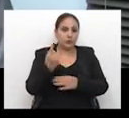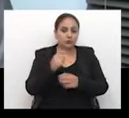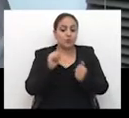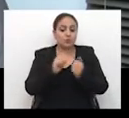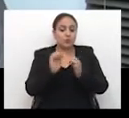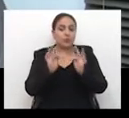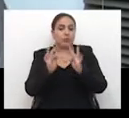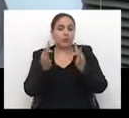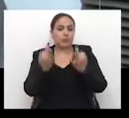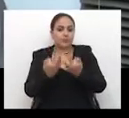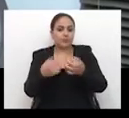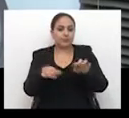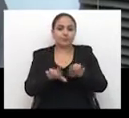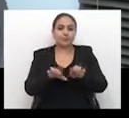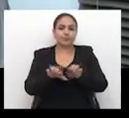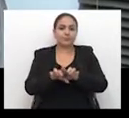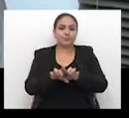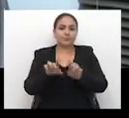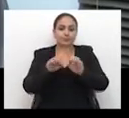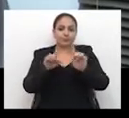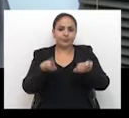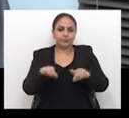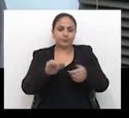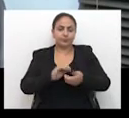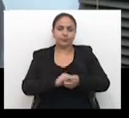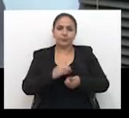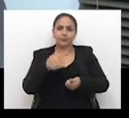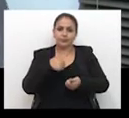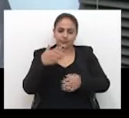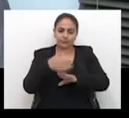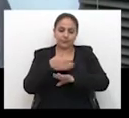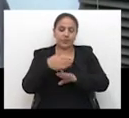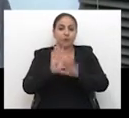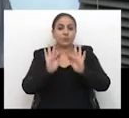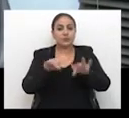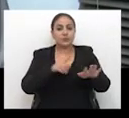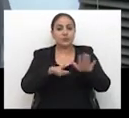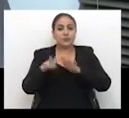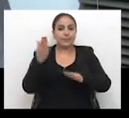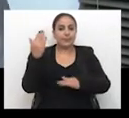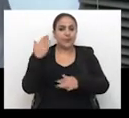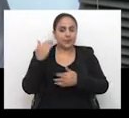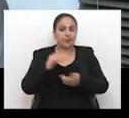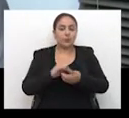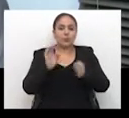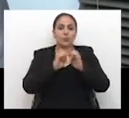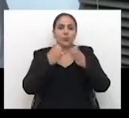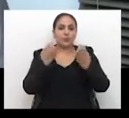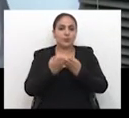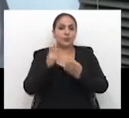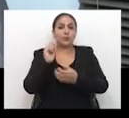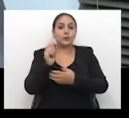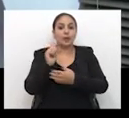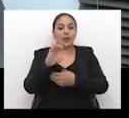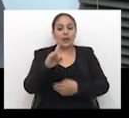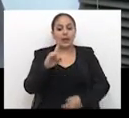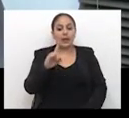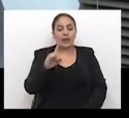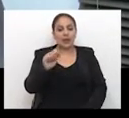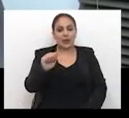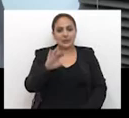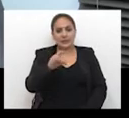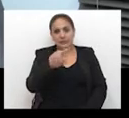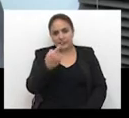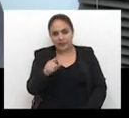faz sozinho ele faz com a sua família e também com seus colaboradores eu participei no final de semana passado de um eventual onde